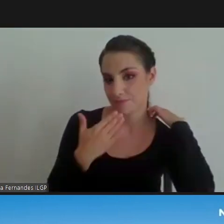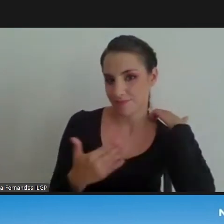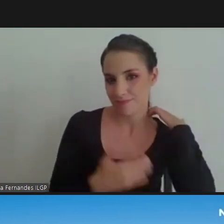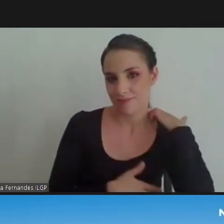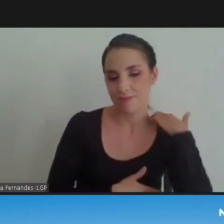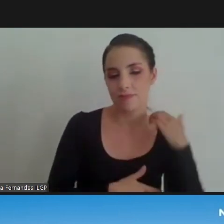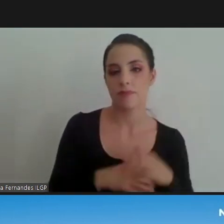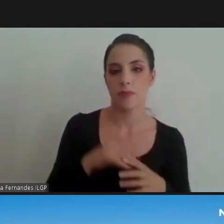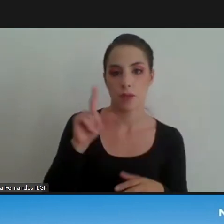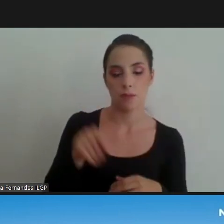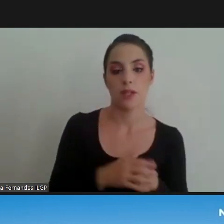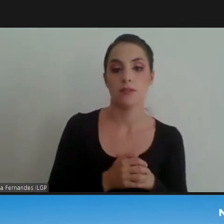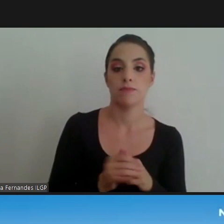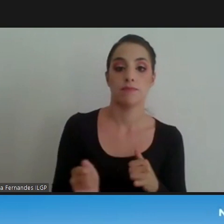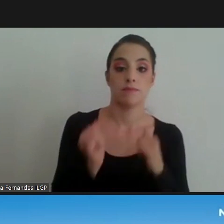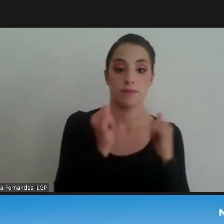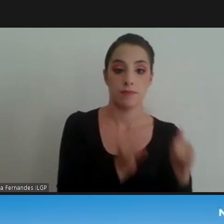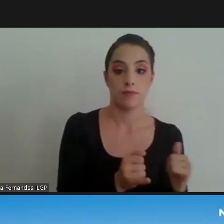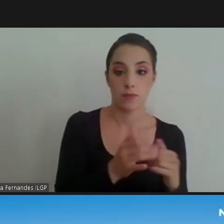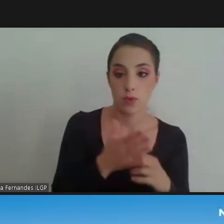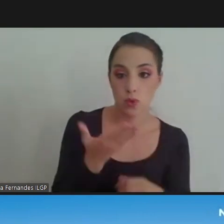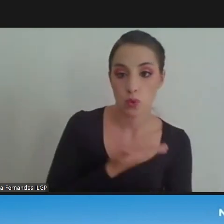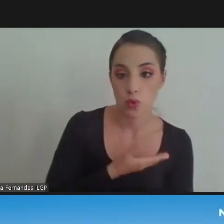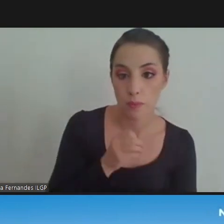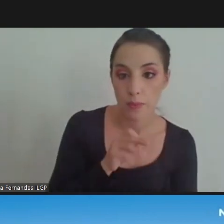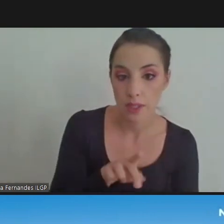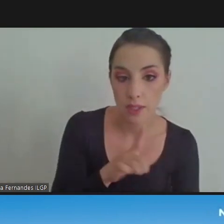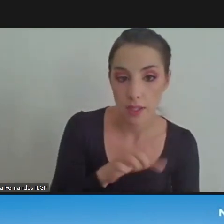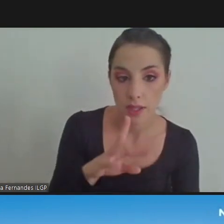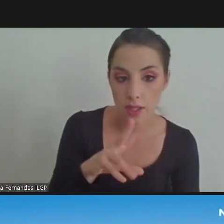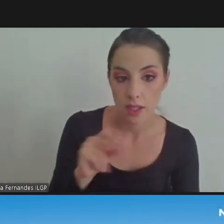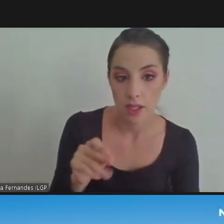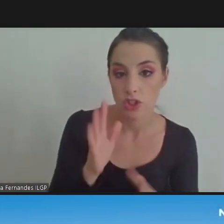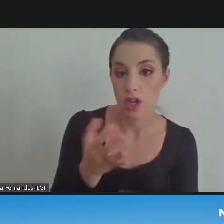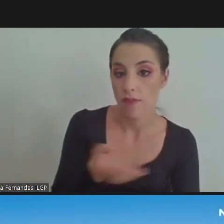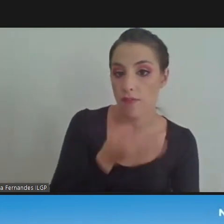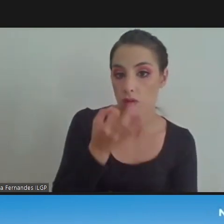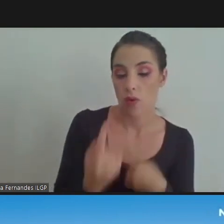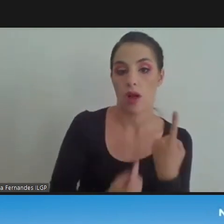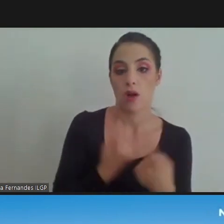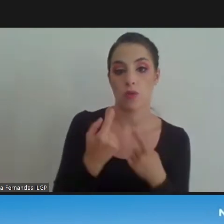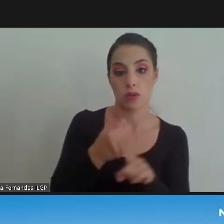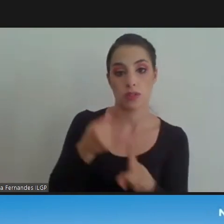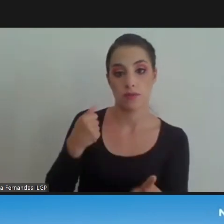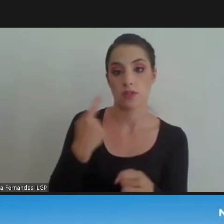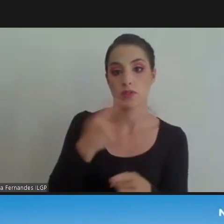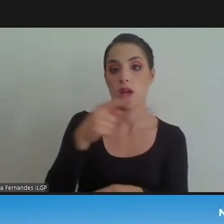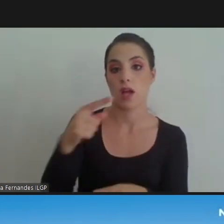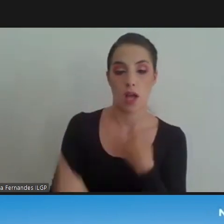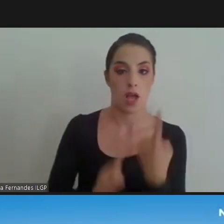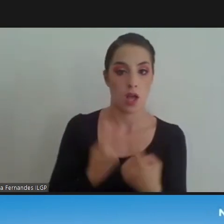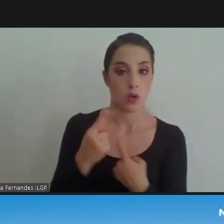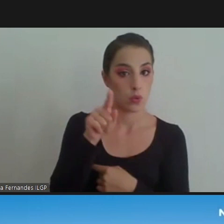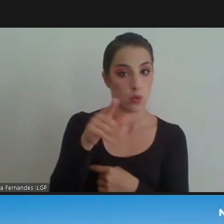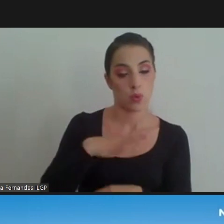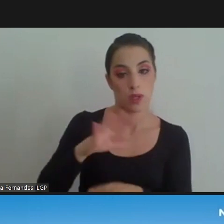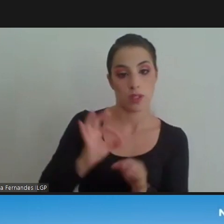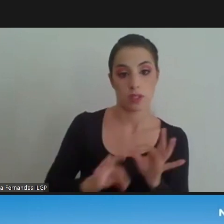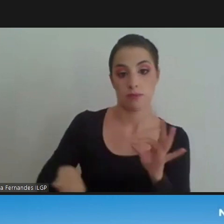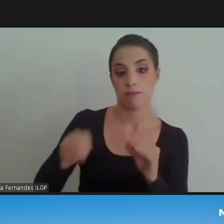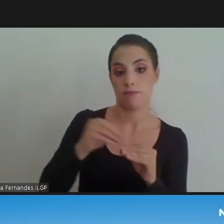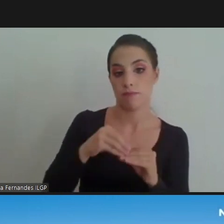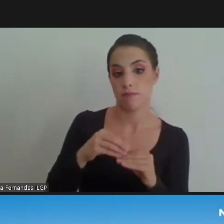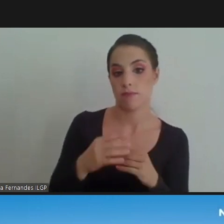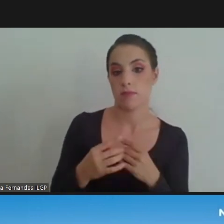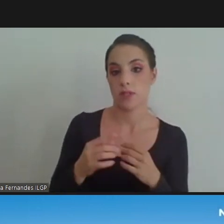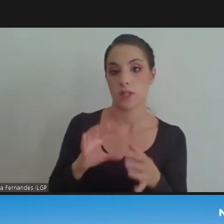Obrigada, Hermenegildo. Domitília, já nos falou aqui de alguns desafios. Há algo que queira acrescentar